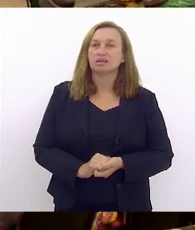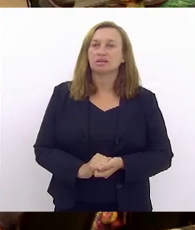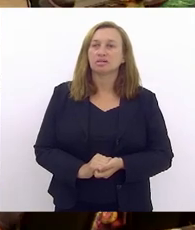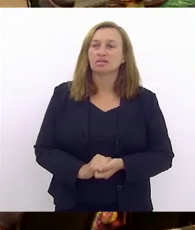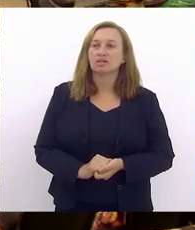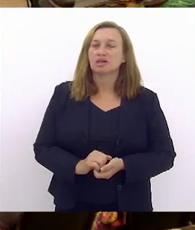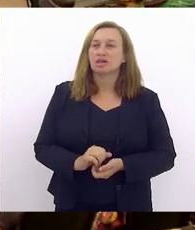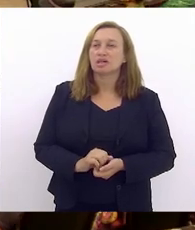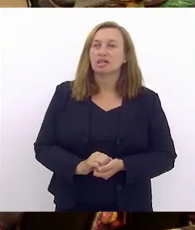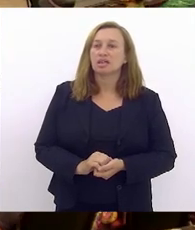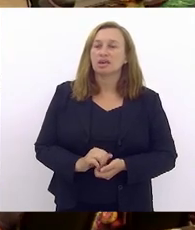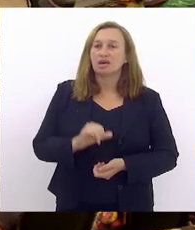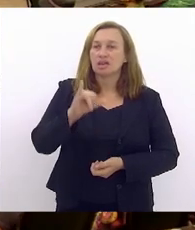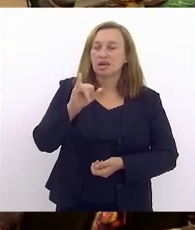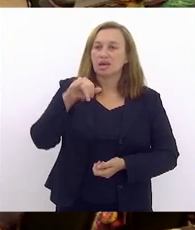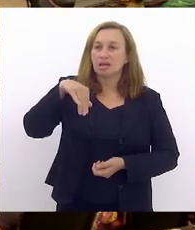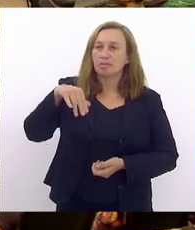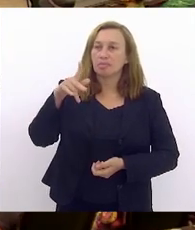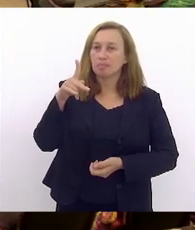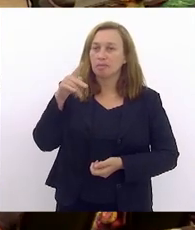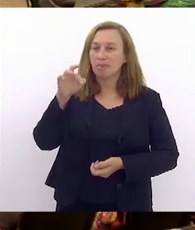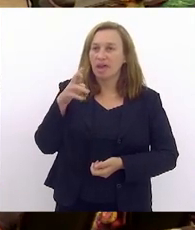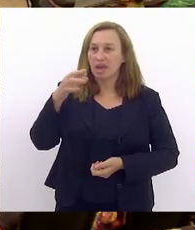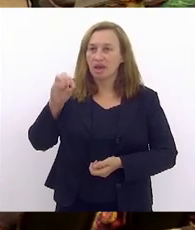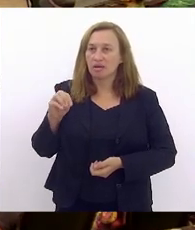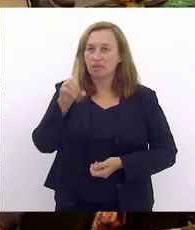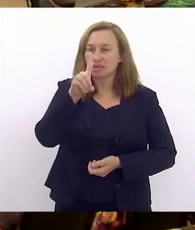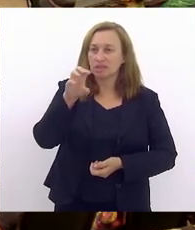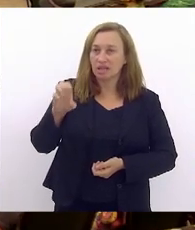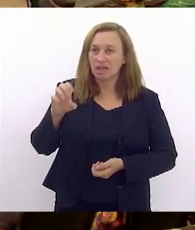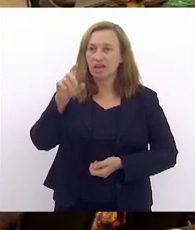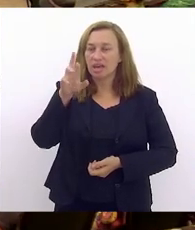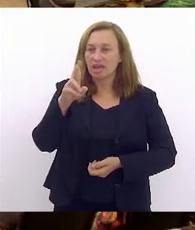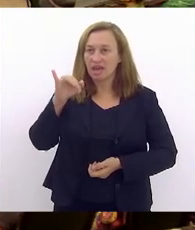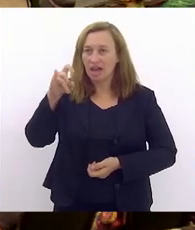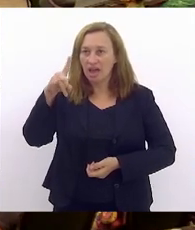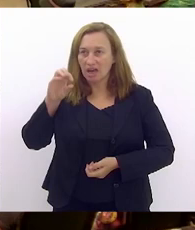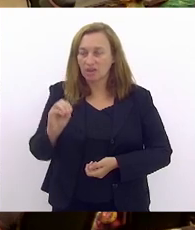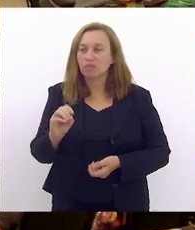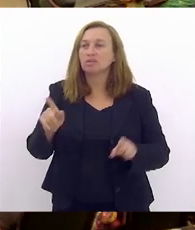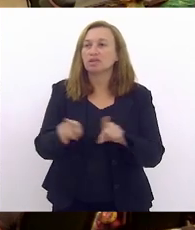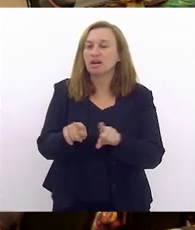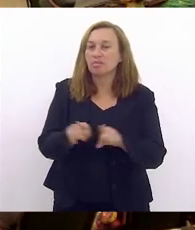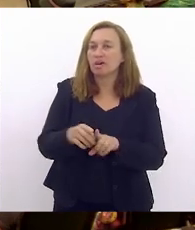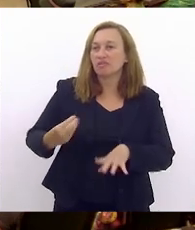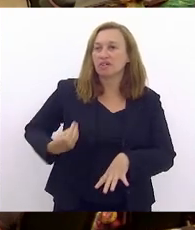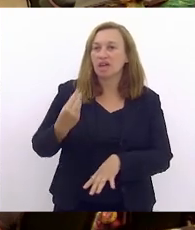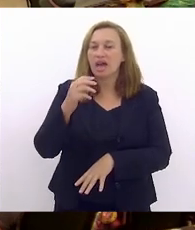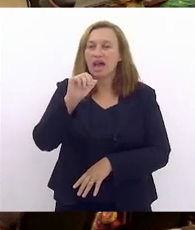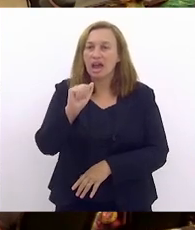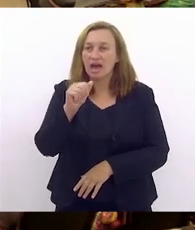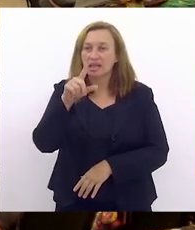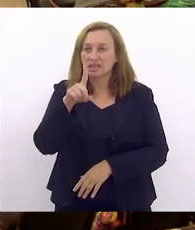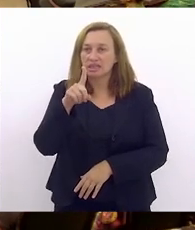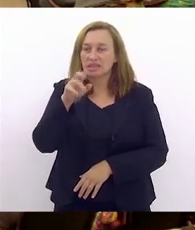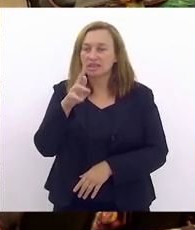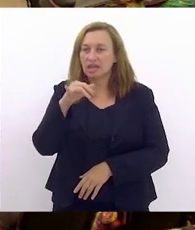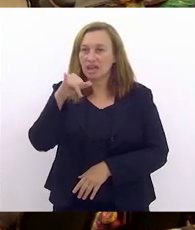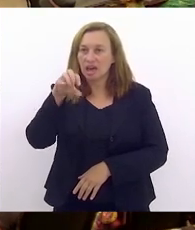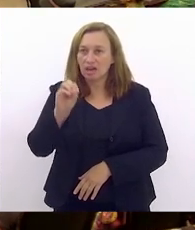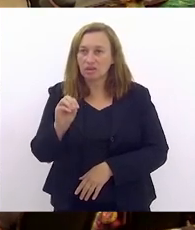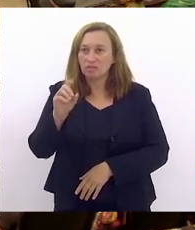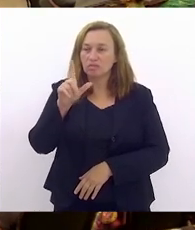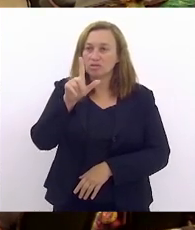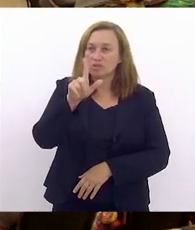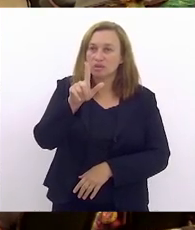Império de Ricardo. Registramos e agradecemos a presença de Adriano Jesus, presidente do Grêmio